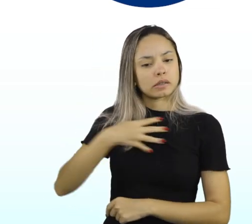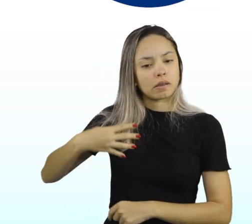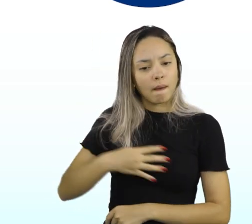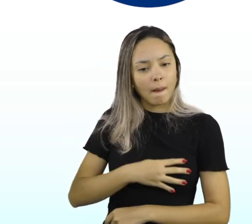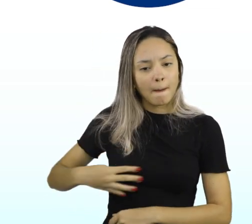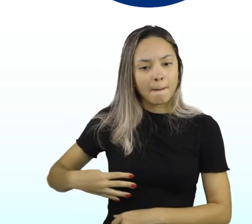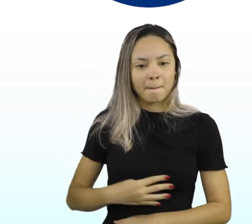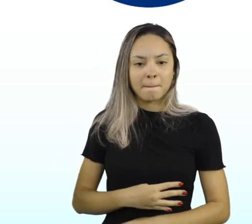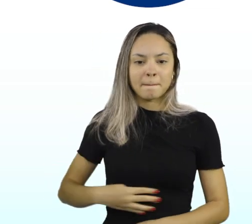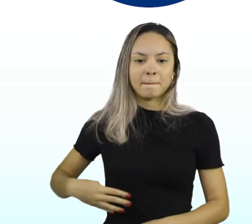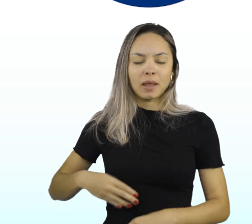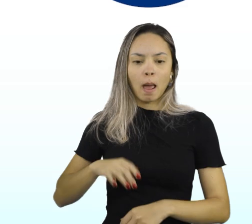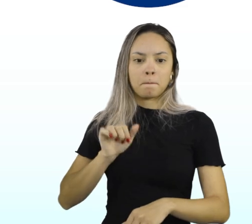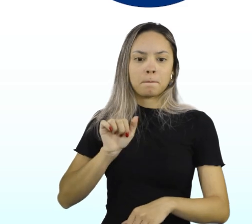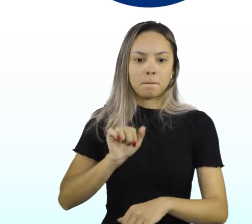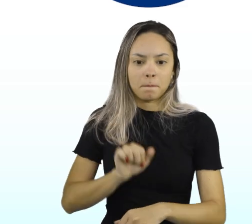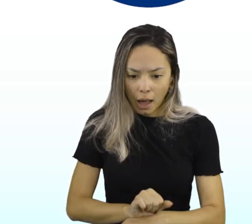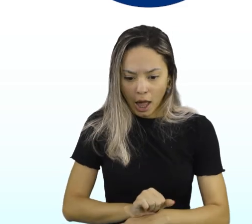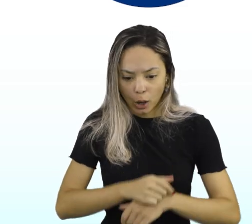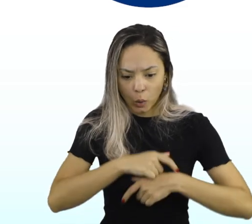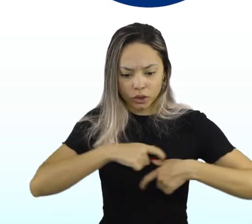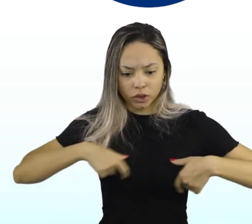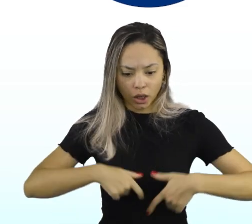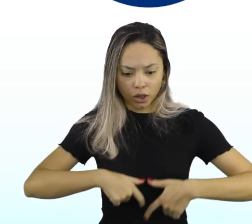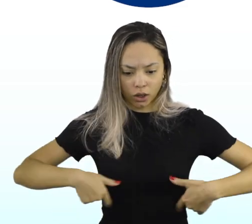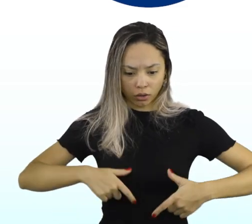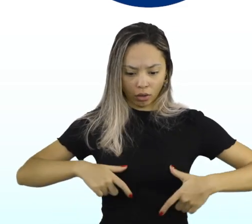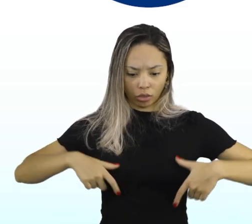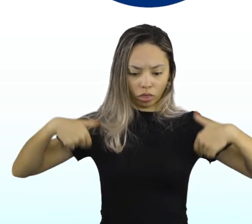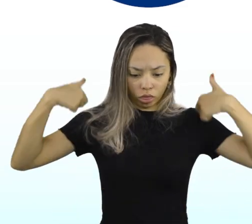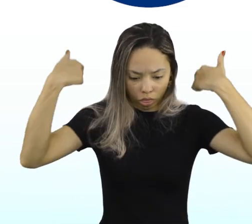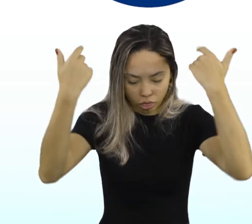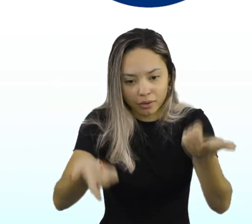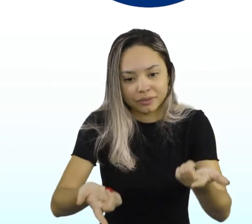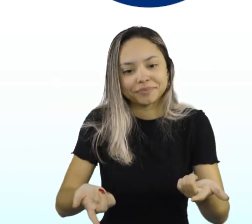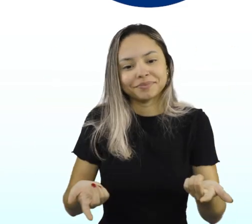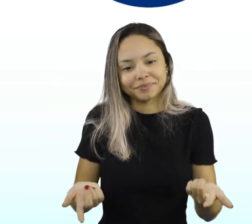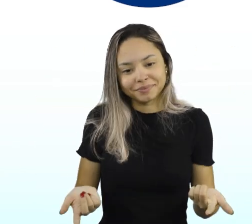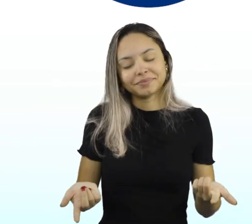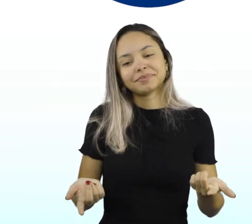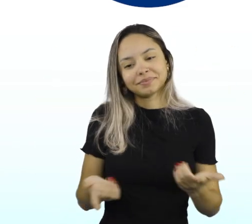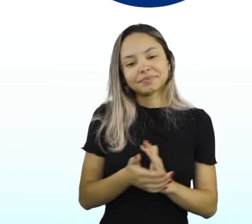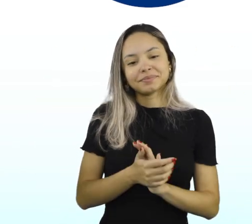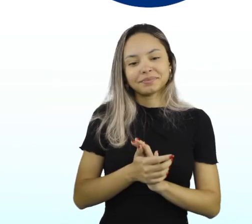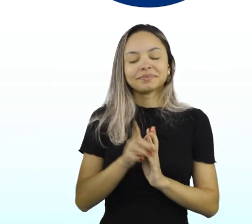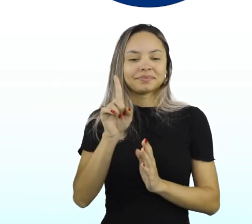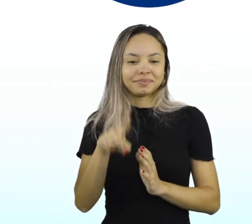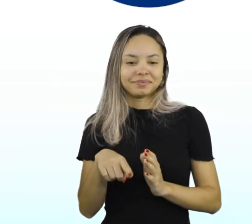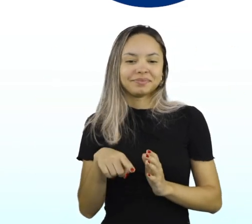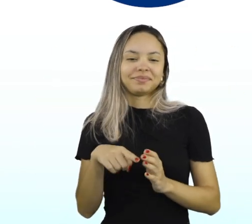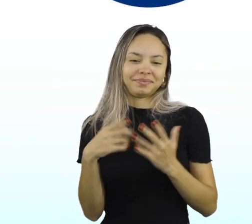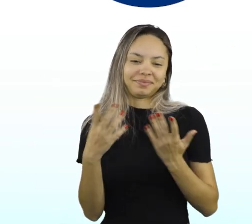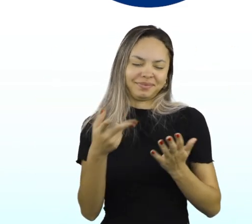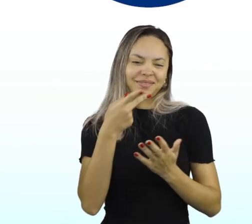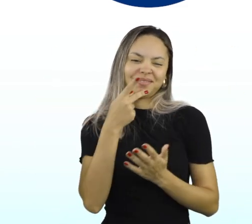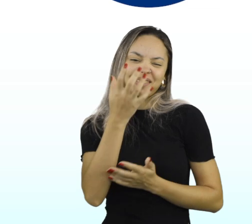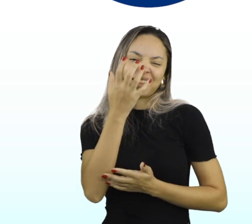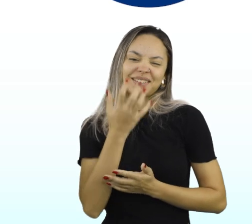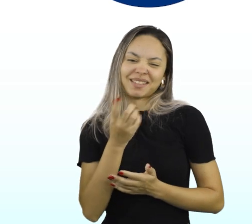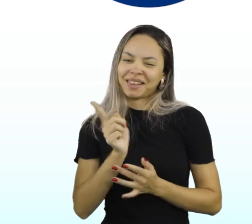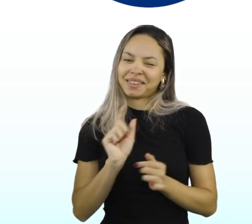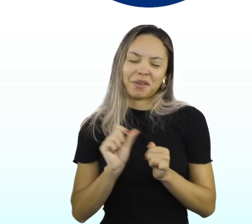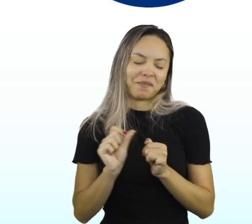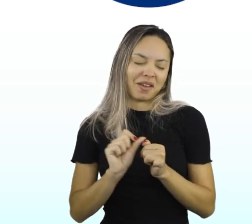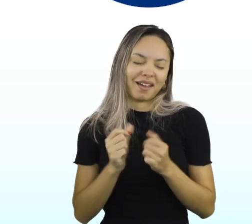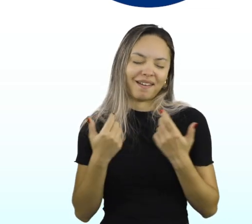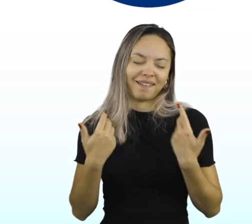todos aqueles anéis pretos da zebra foram deslocados para frente. Que princípio é esse? É o princípio da conservação? Fala sério, mequetrefe, não faça